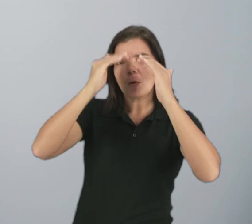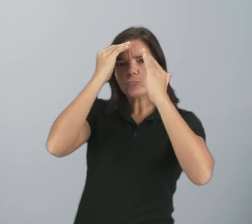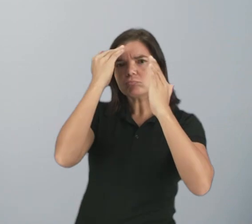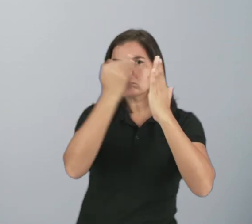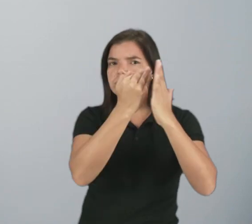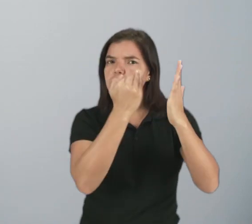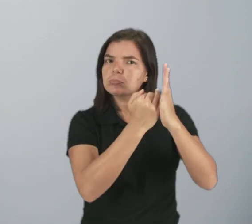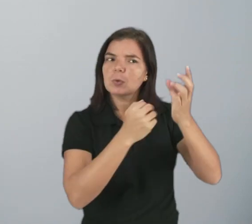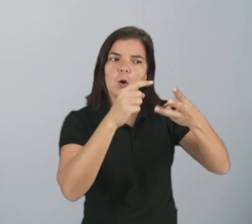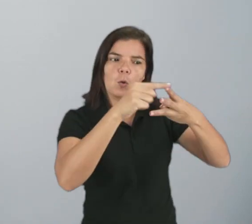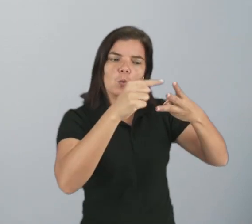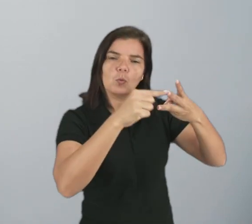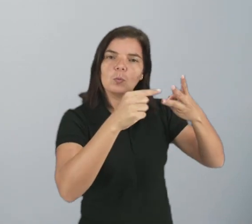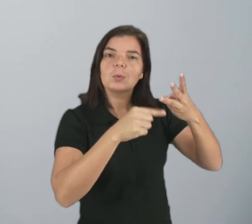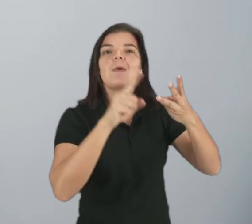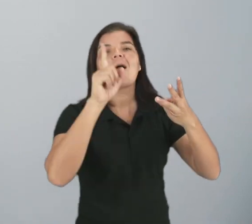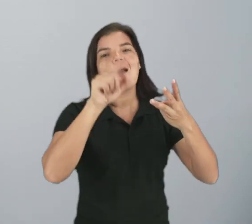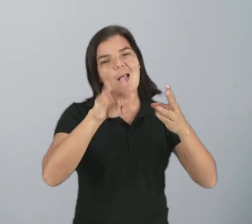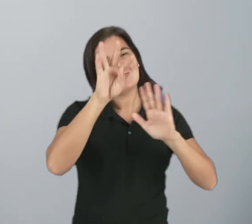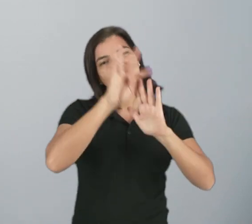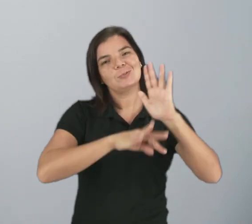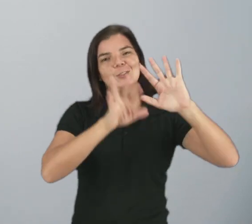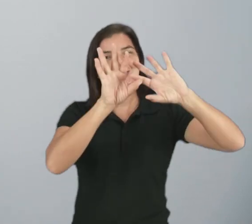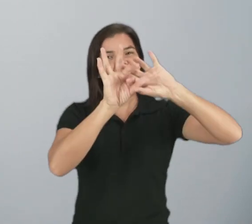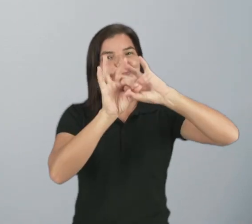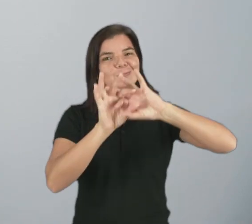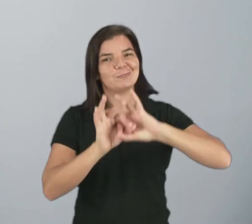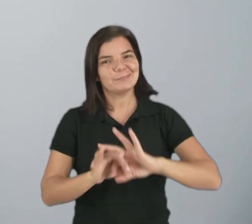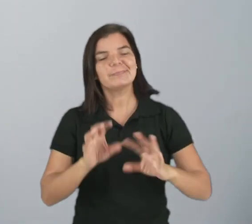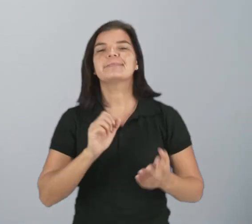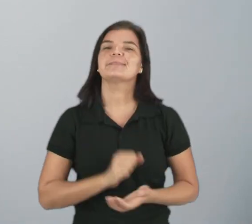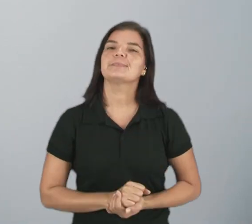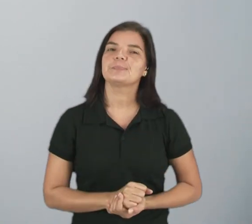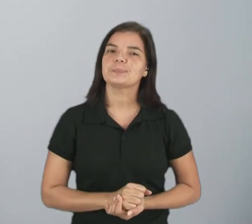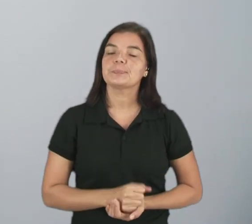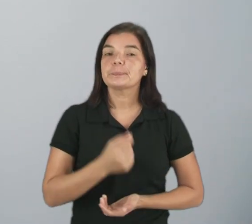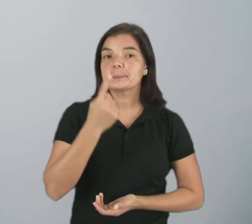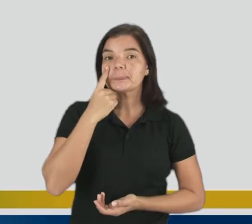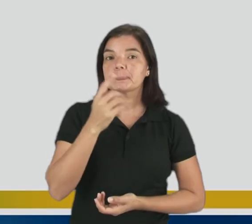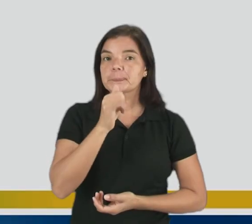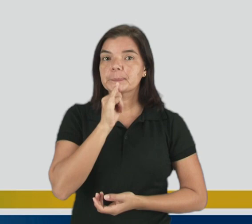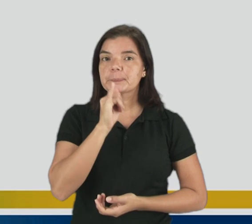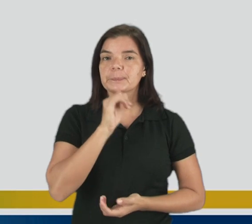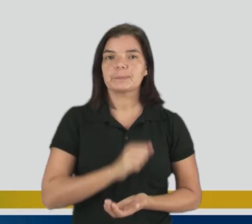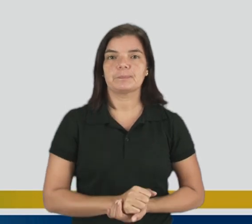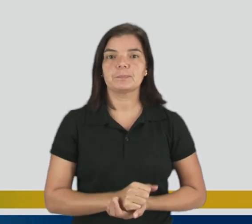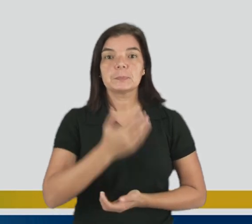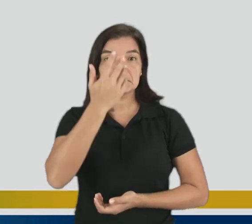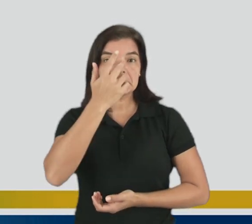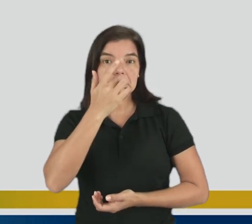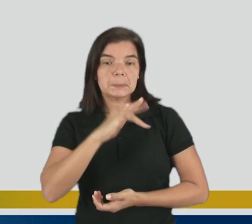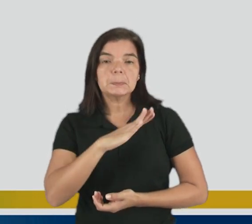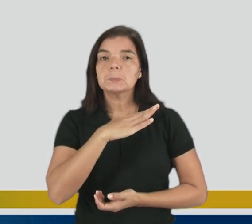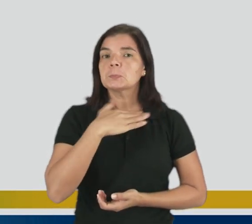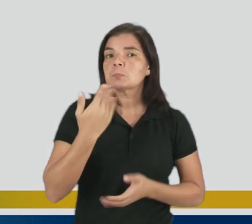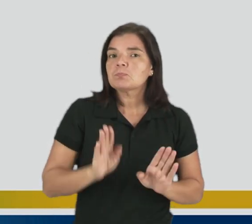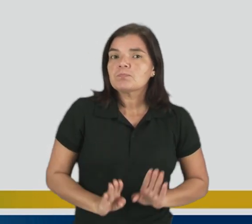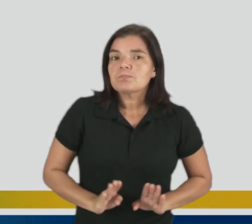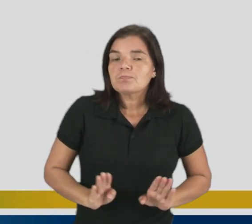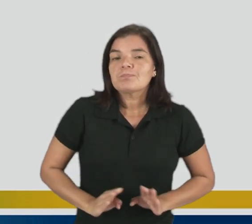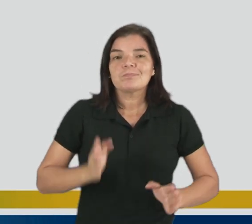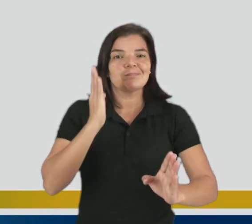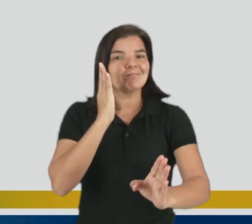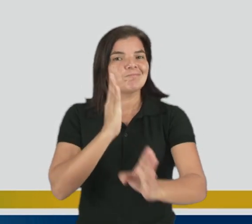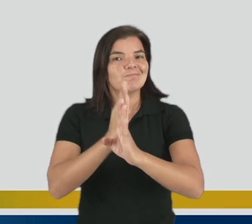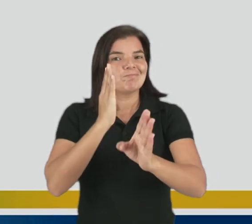esses 3 princípios, a gente diz que ele é um texto coerente. Veja um exemplo. As crianças estão morrendo de fome